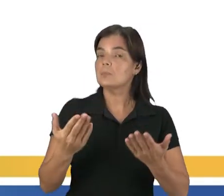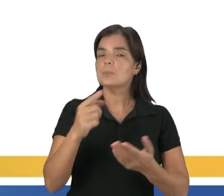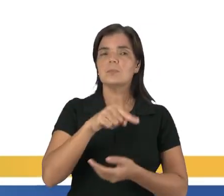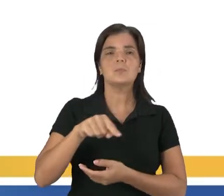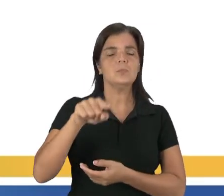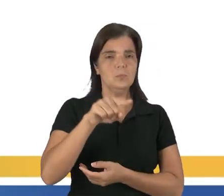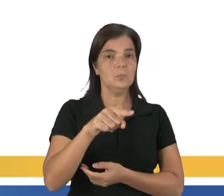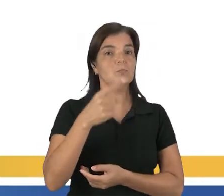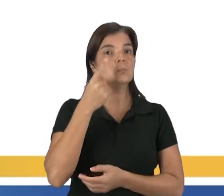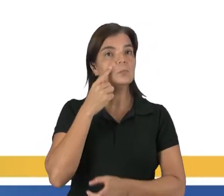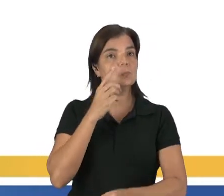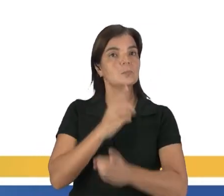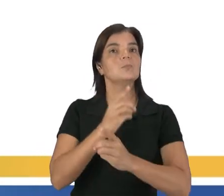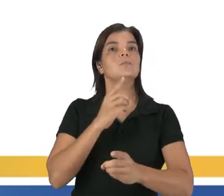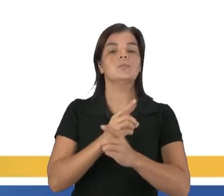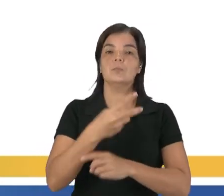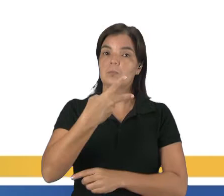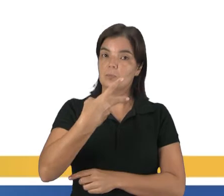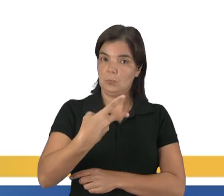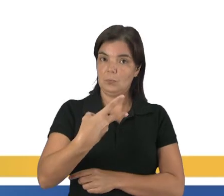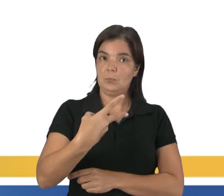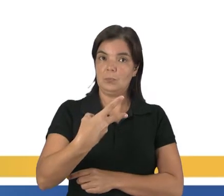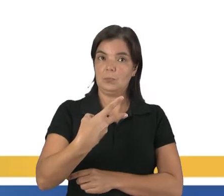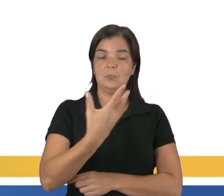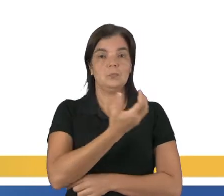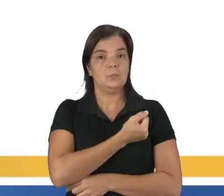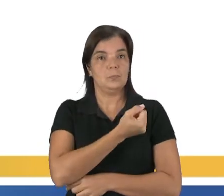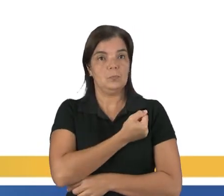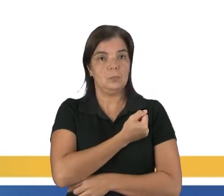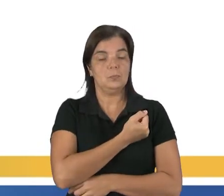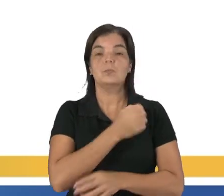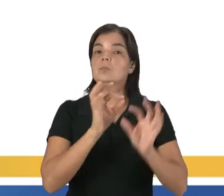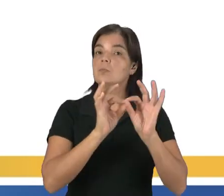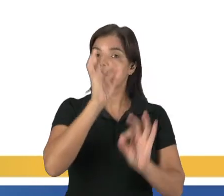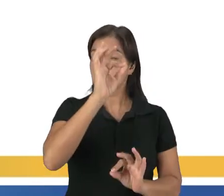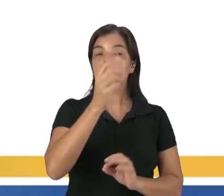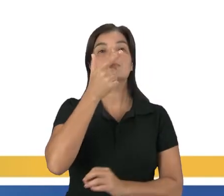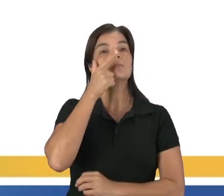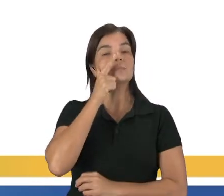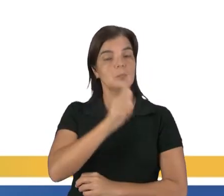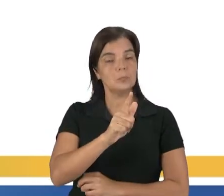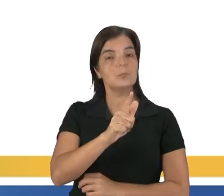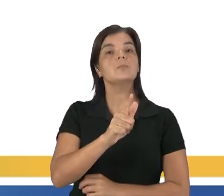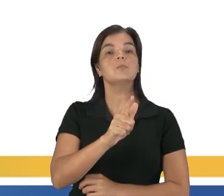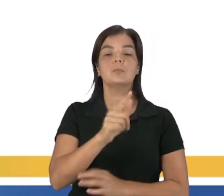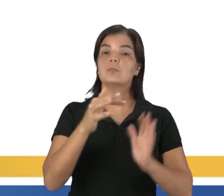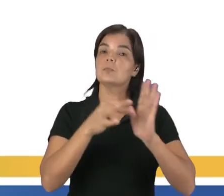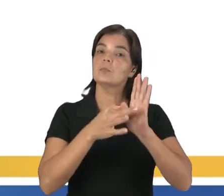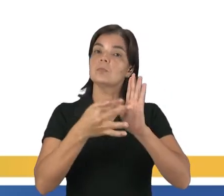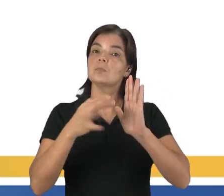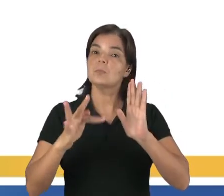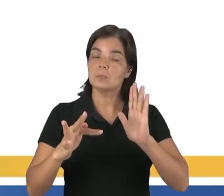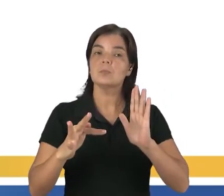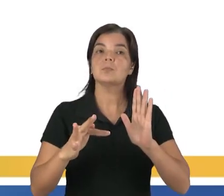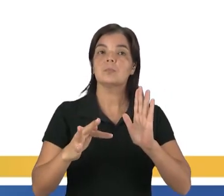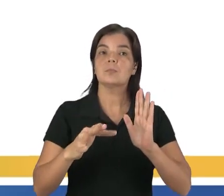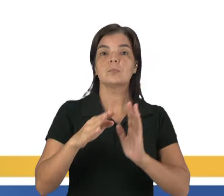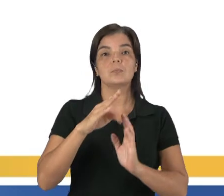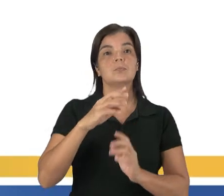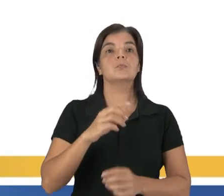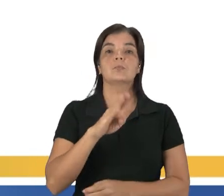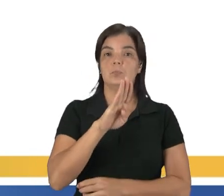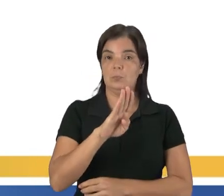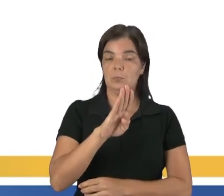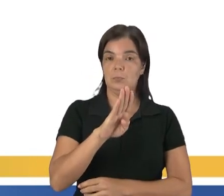Então, quando você encontra esses dois valores e encontra a altura, eu consigo fazer a fórmula, no caso,